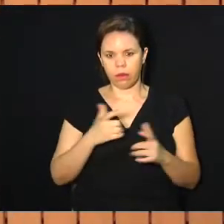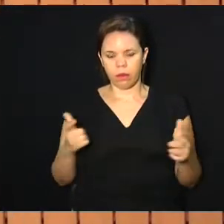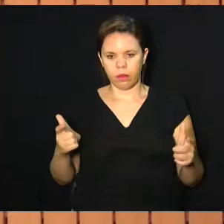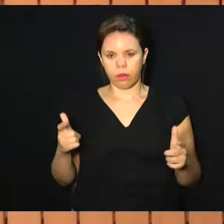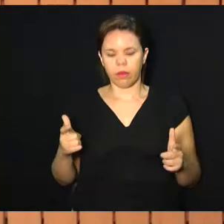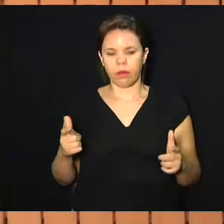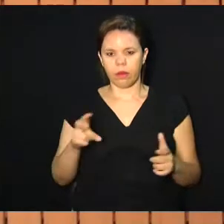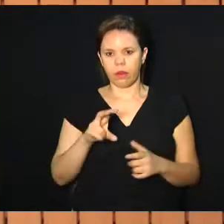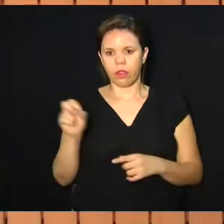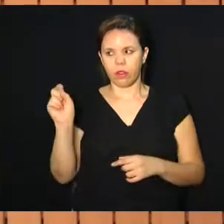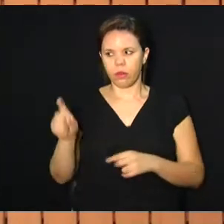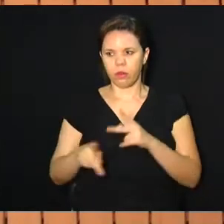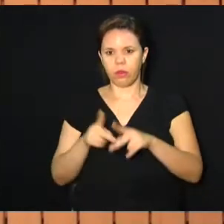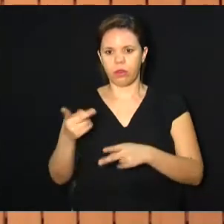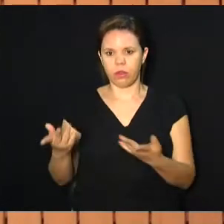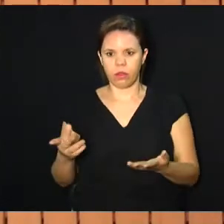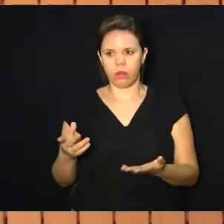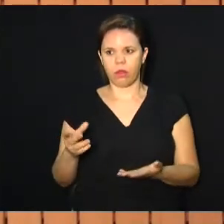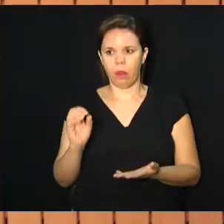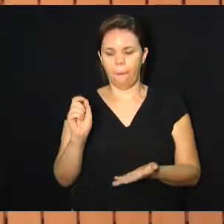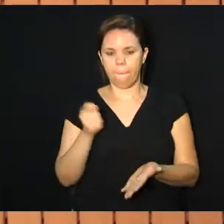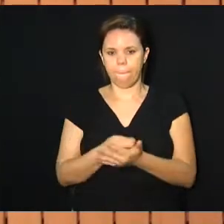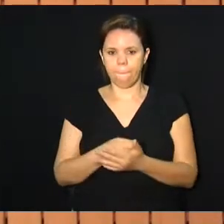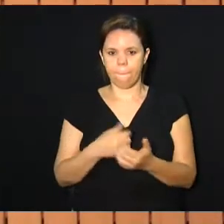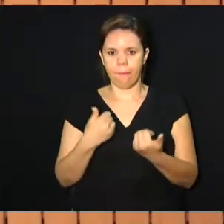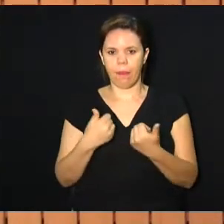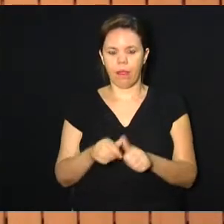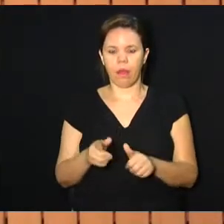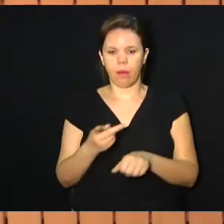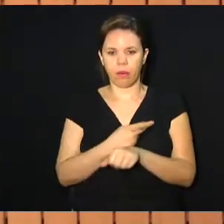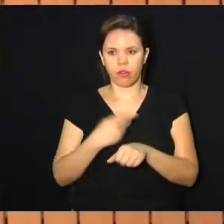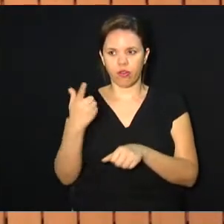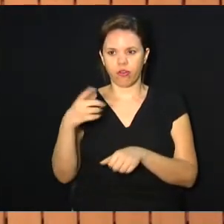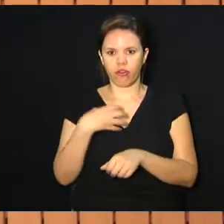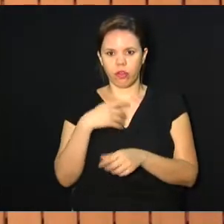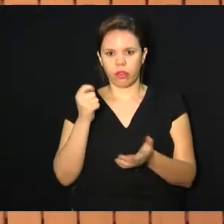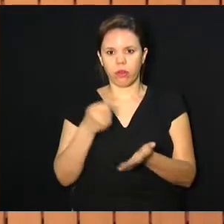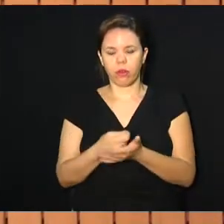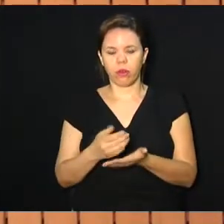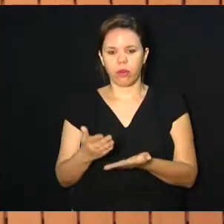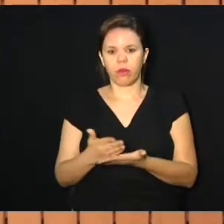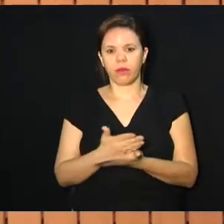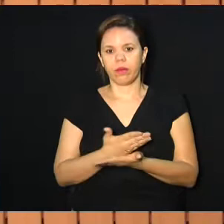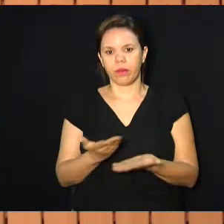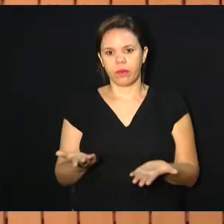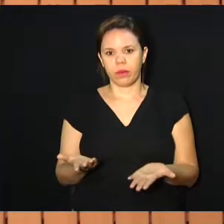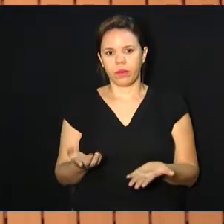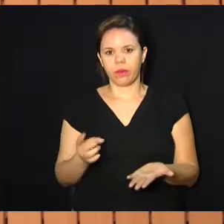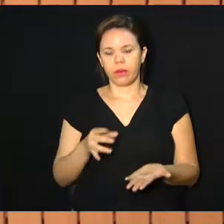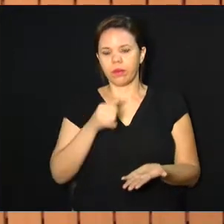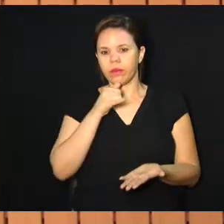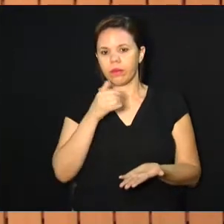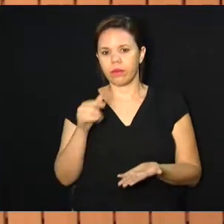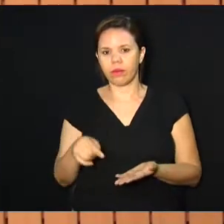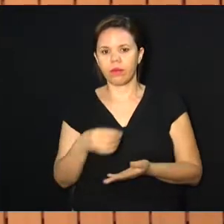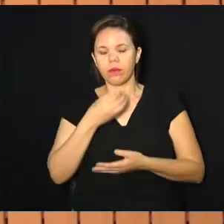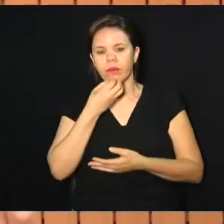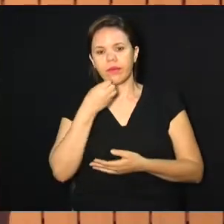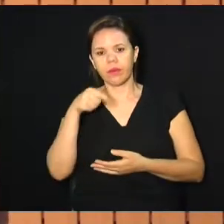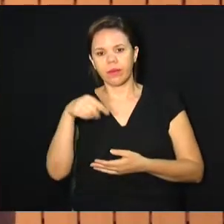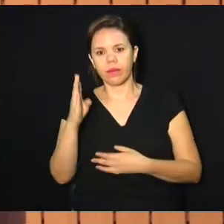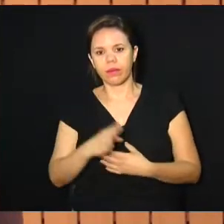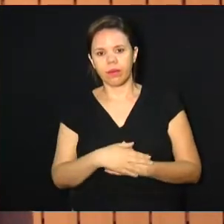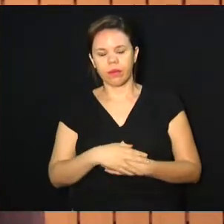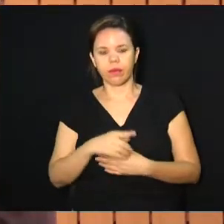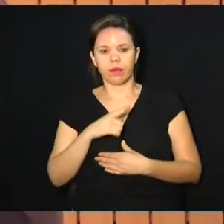500 mil habitantes, e todas elas, né, buscando outras formas de financiar. Só para dar alguns exemplos, aqui no Brasil,